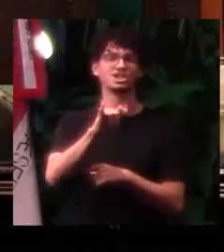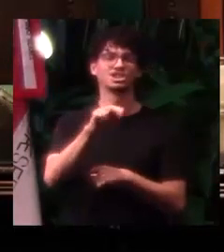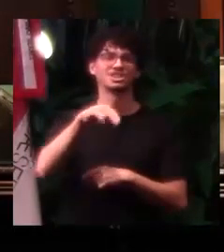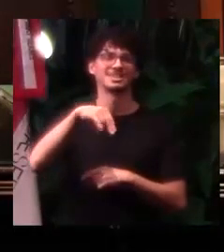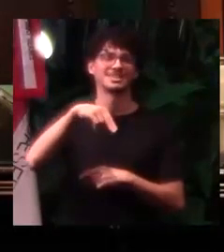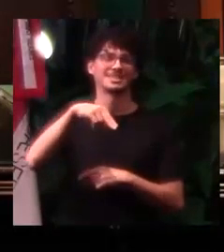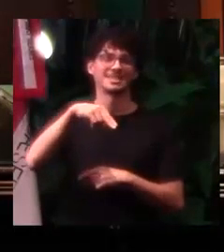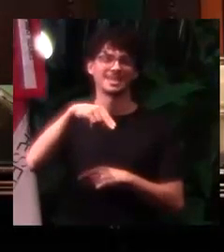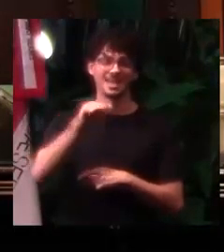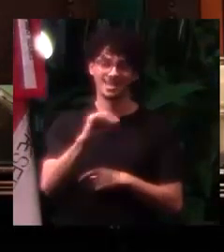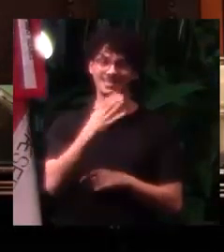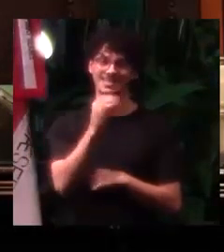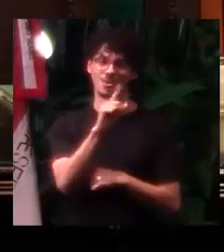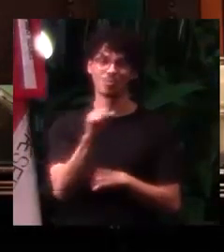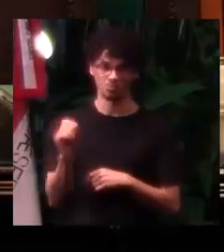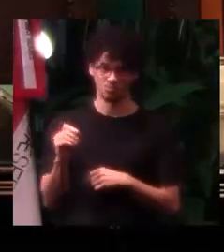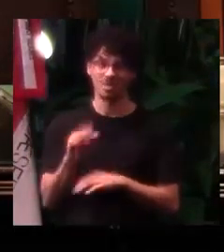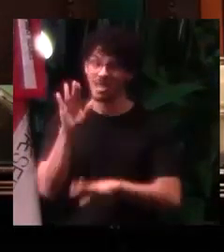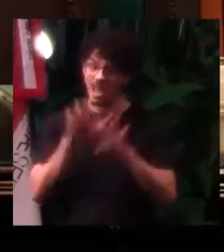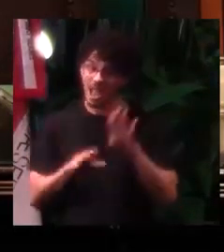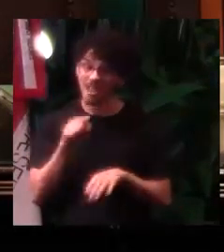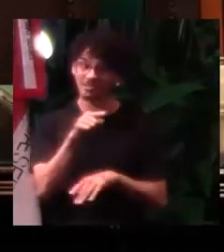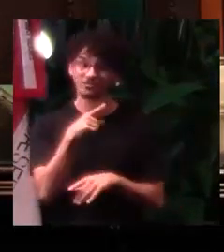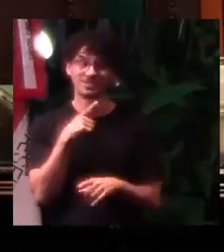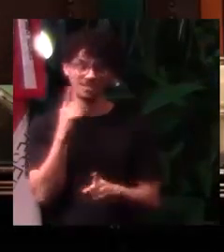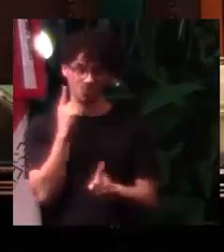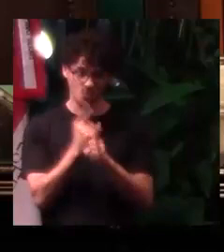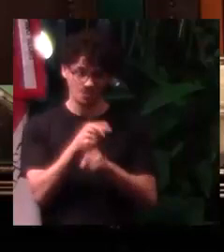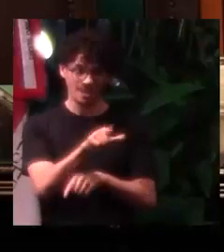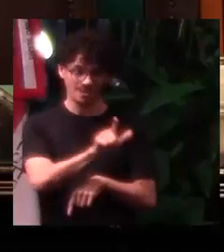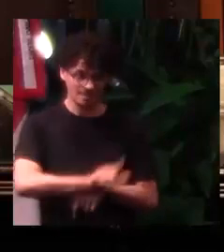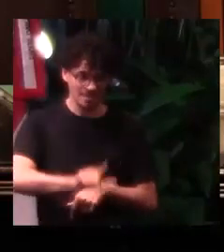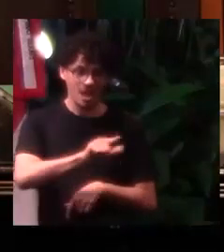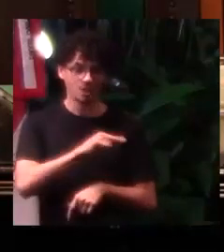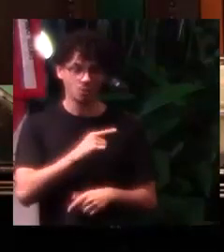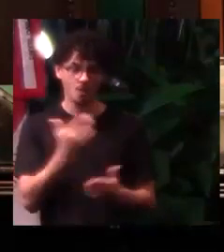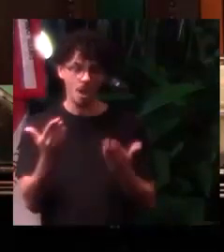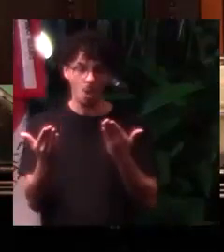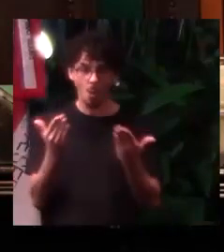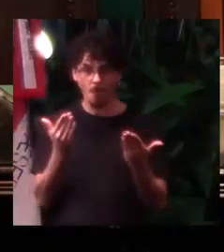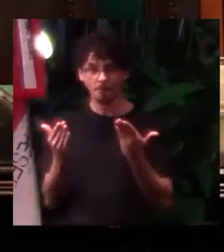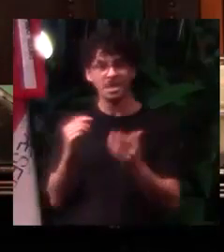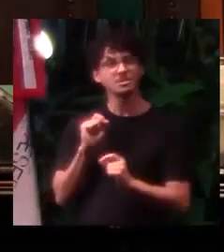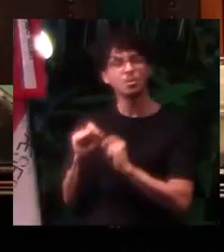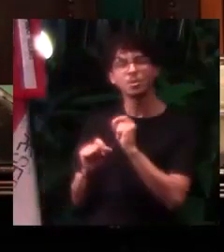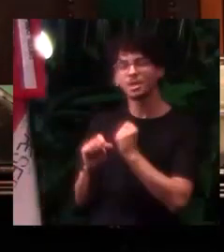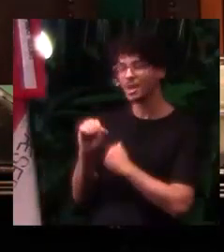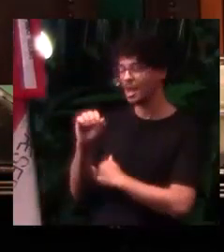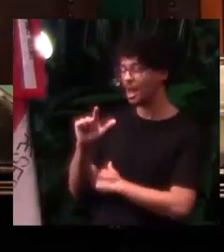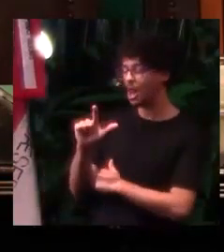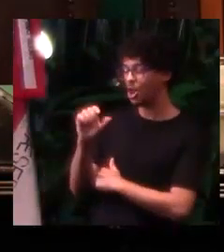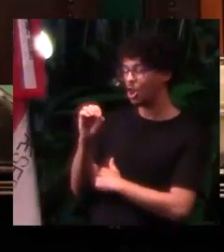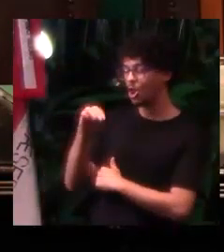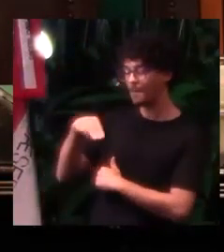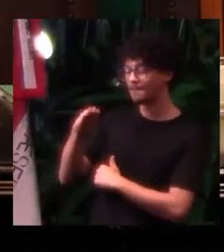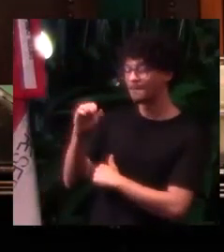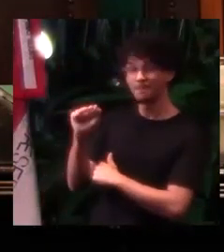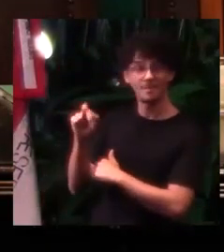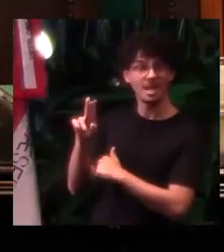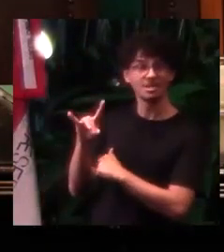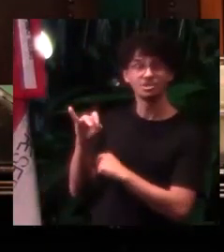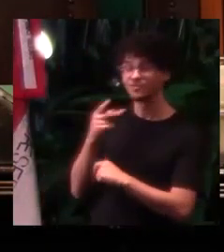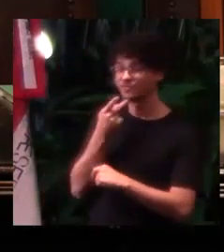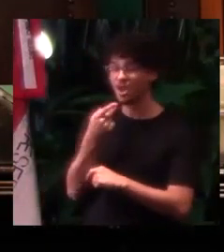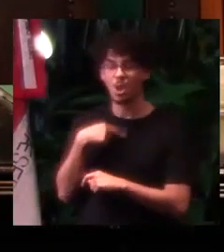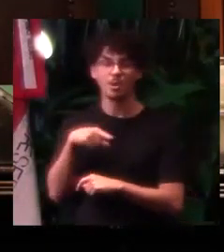vai, talvez, na literatura, ter uma analogia com o que o Roland Barthes chamou de leitura de